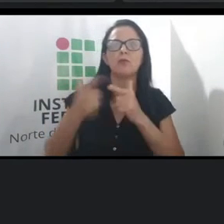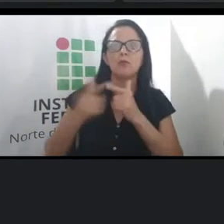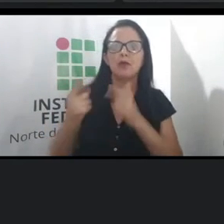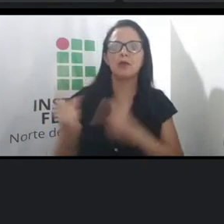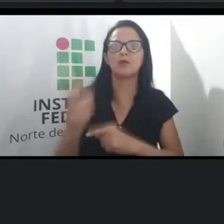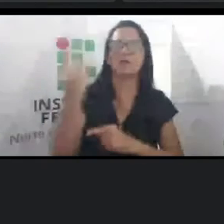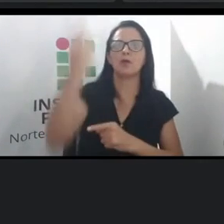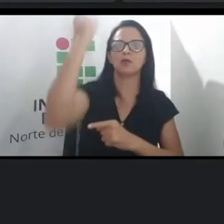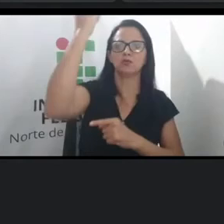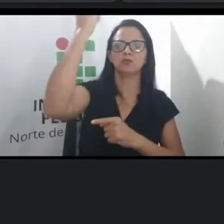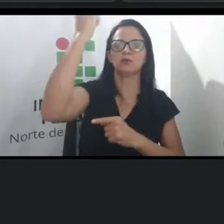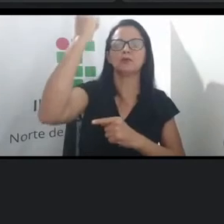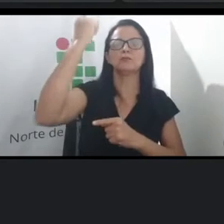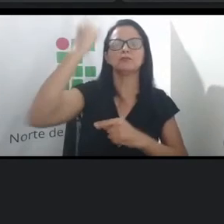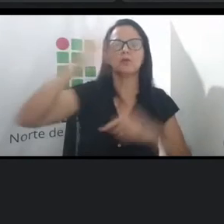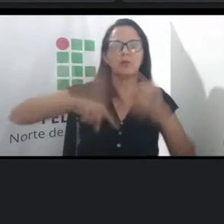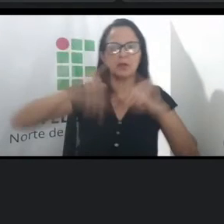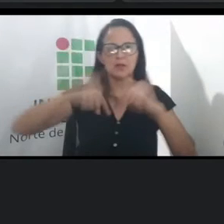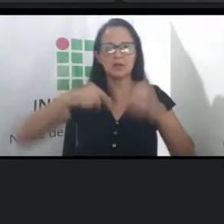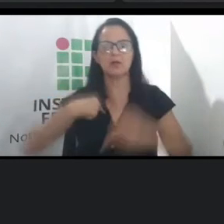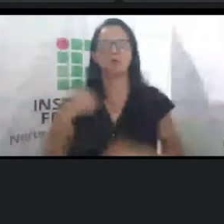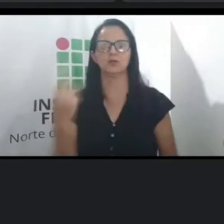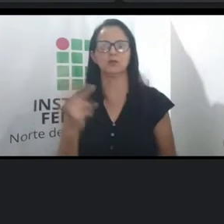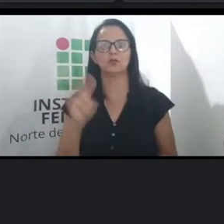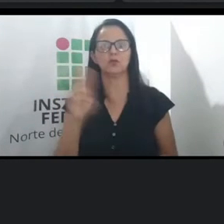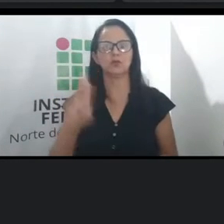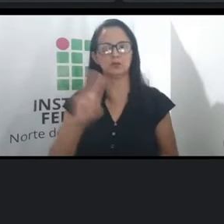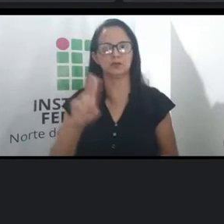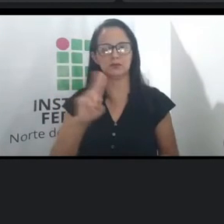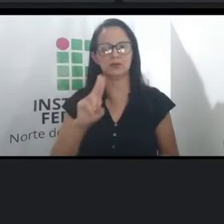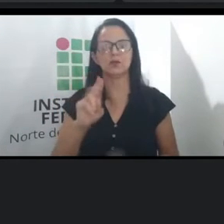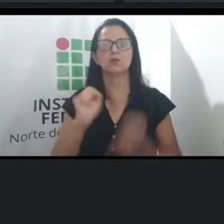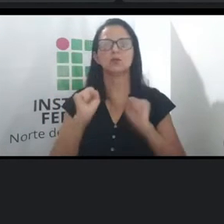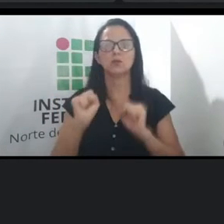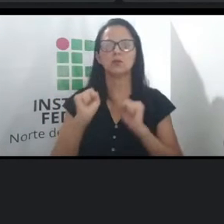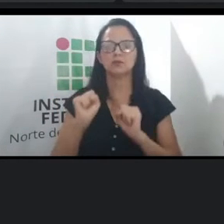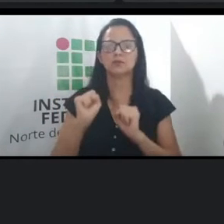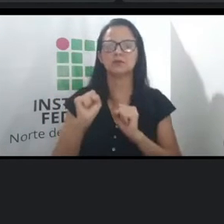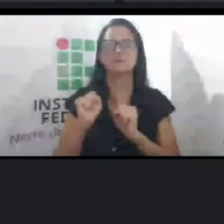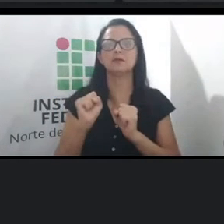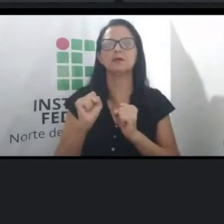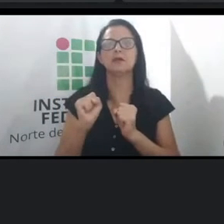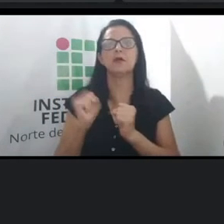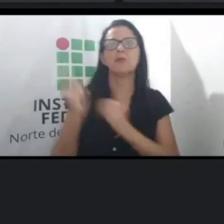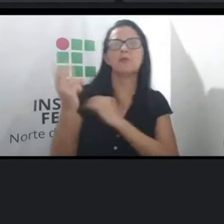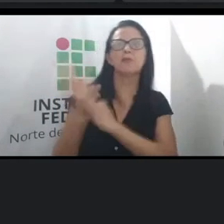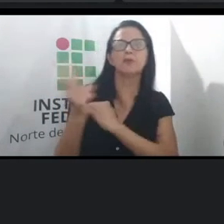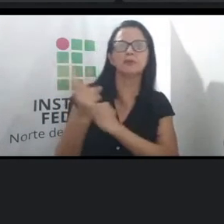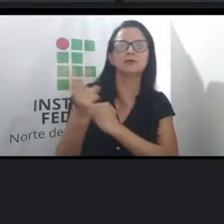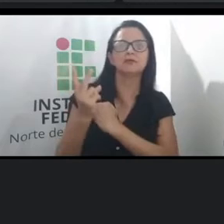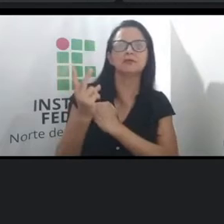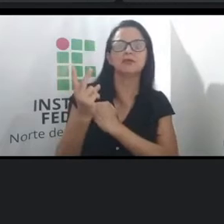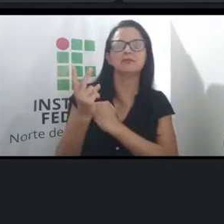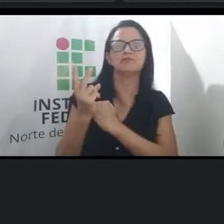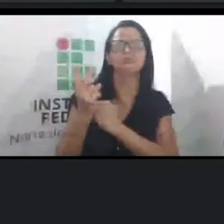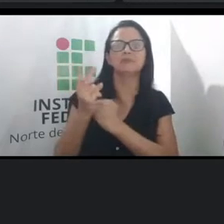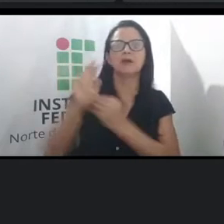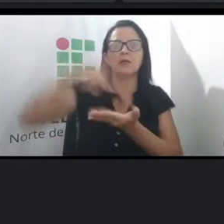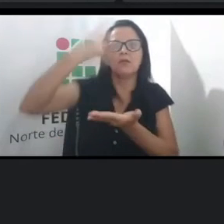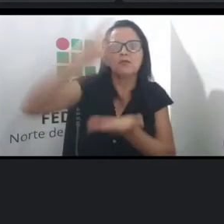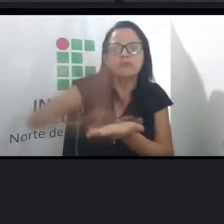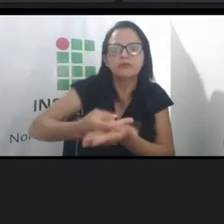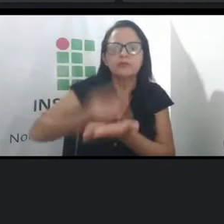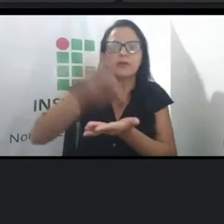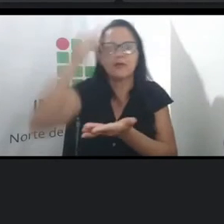estou utilizando tem a capacidade de suporte de uma queda, para a pessoa não vir cair ao solo. Porque muitas das vezes a pessoa